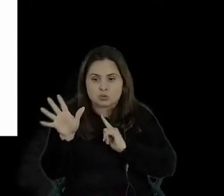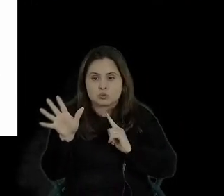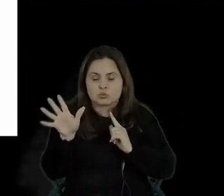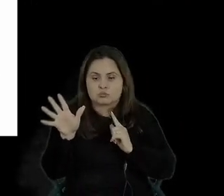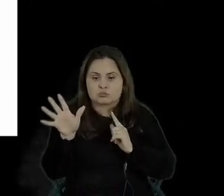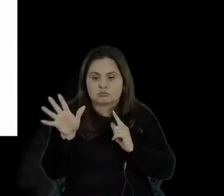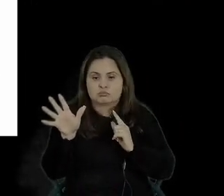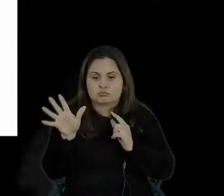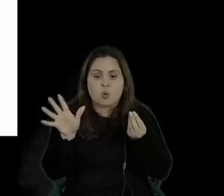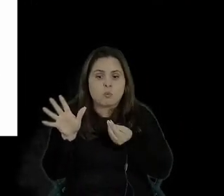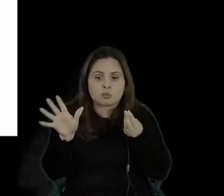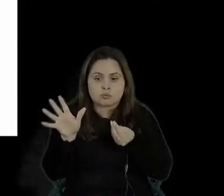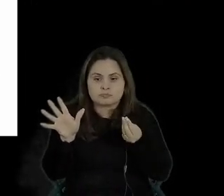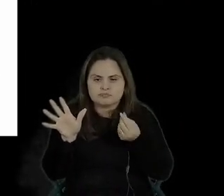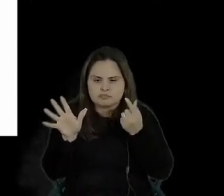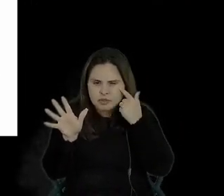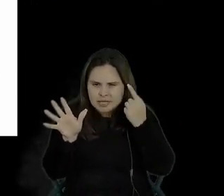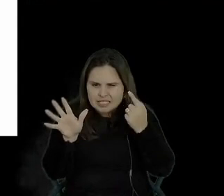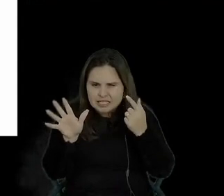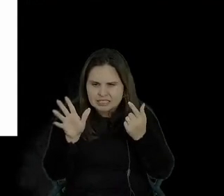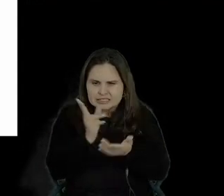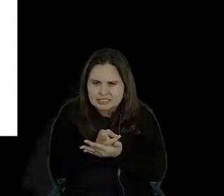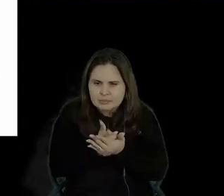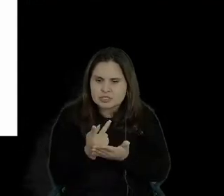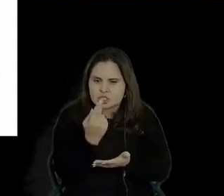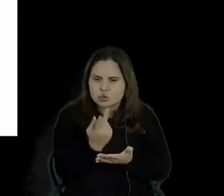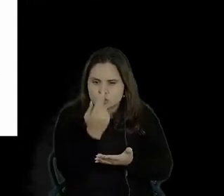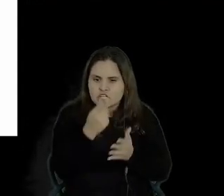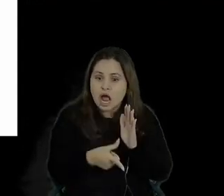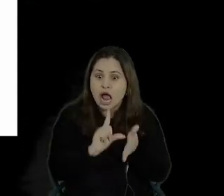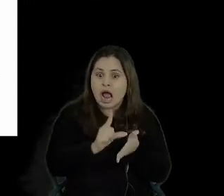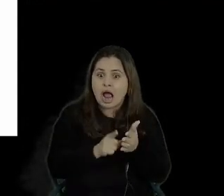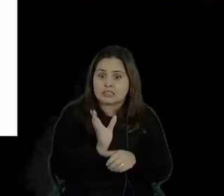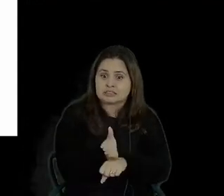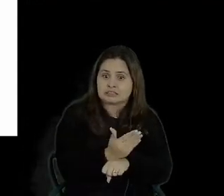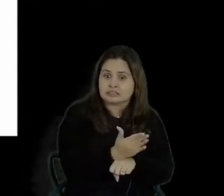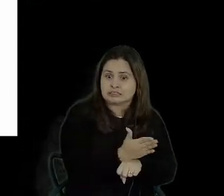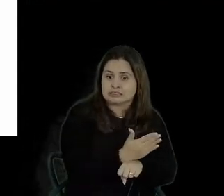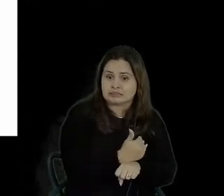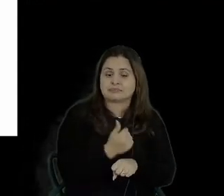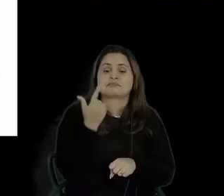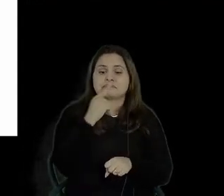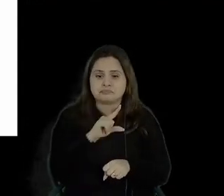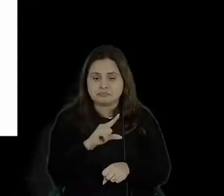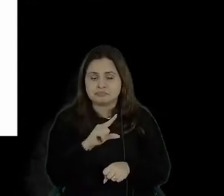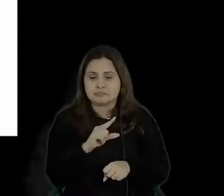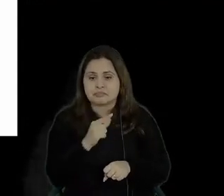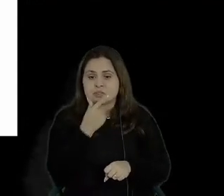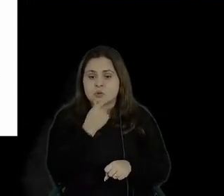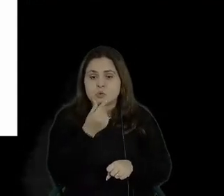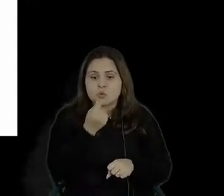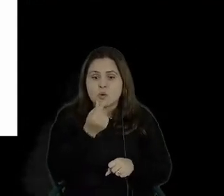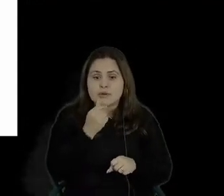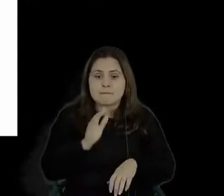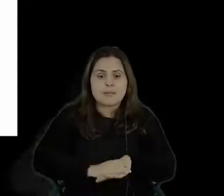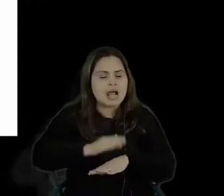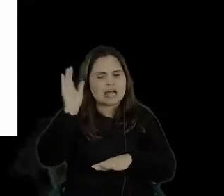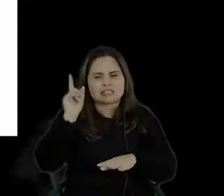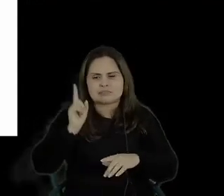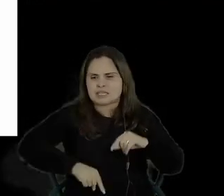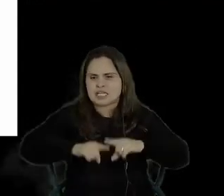Imagina toda a cirurgia a gente conseguir fazer isso. Imagina toda a cirurgia, o cirurgião ter muito mais material para operar,